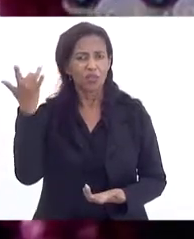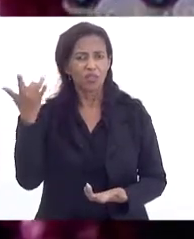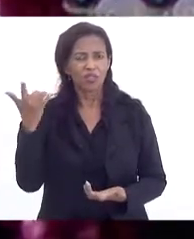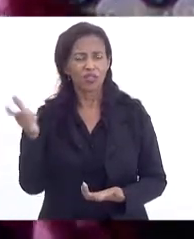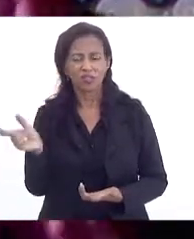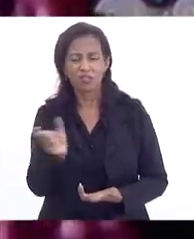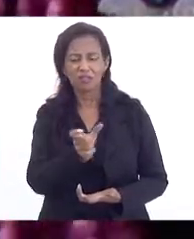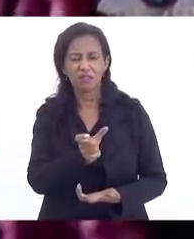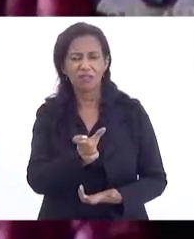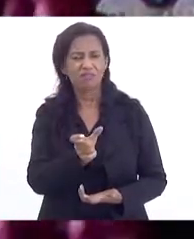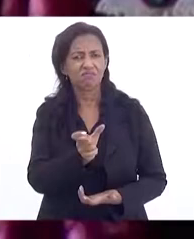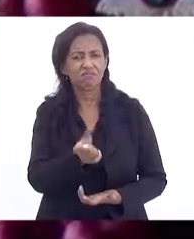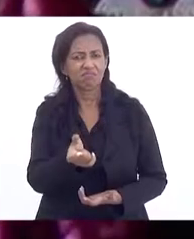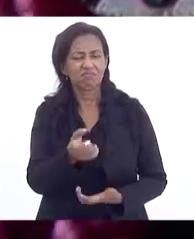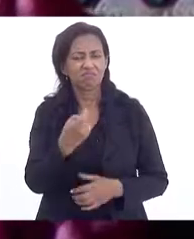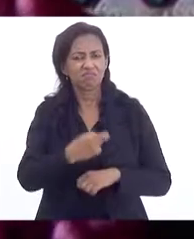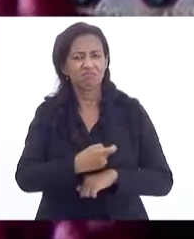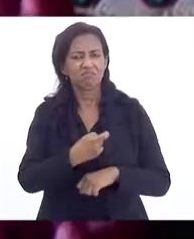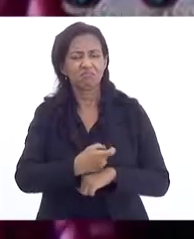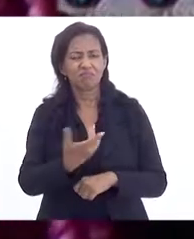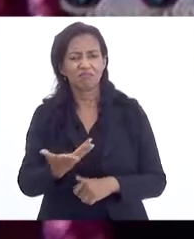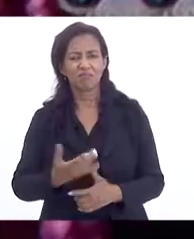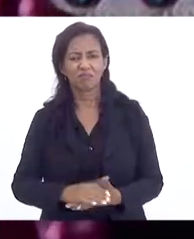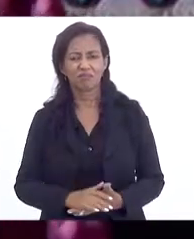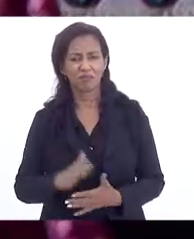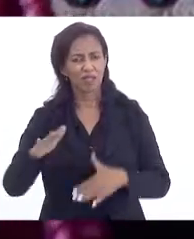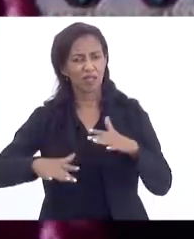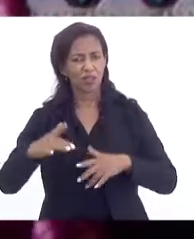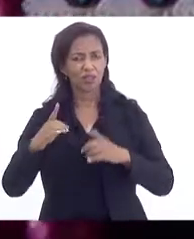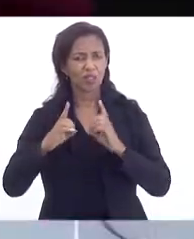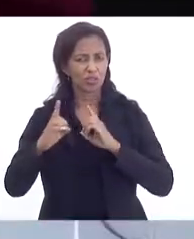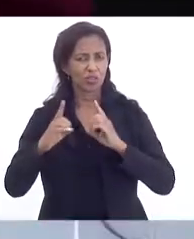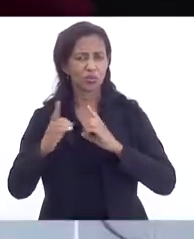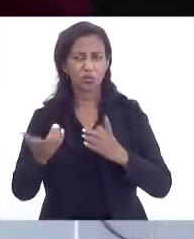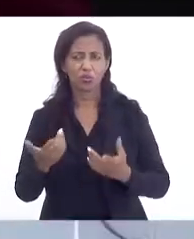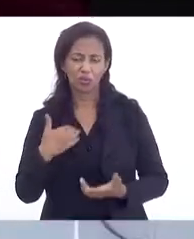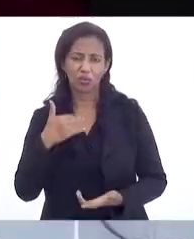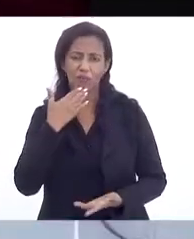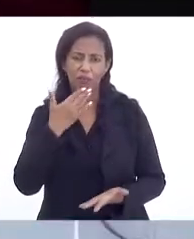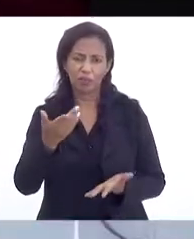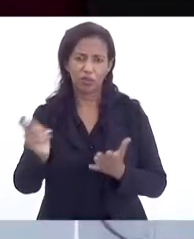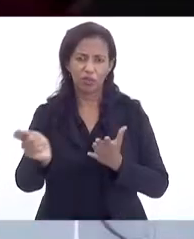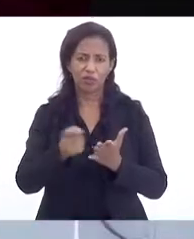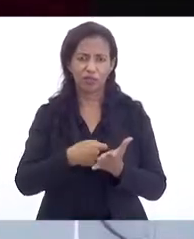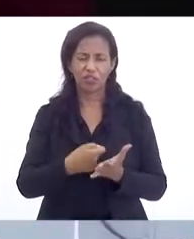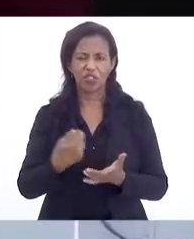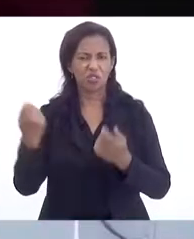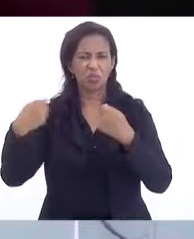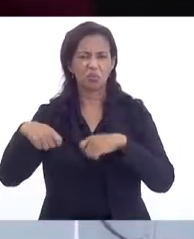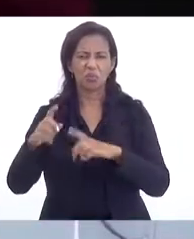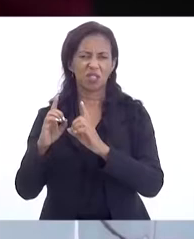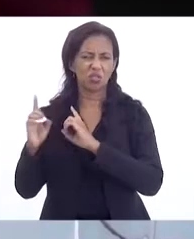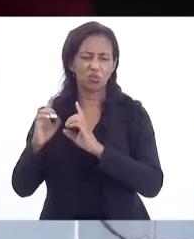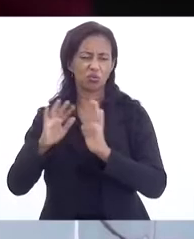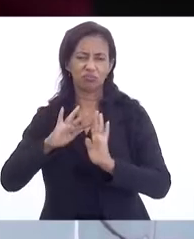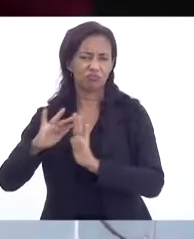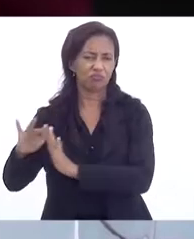parte. Olha só. Talvez sim, discutir isso. Eu já pedi vista. Acho que não precisa